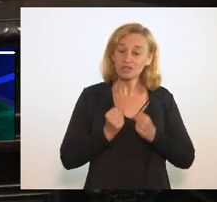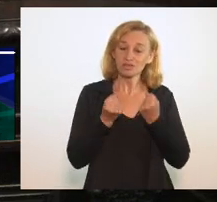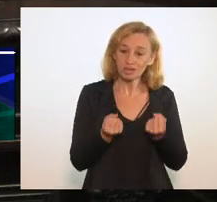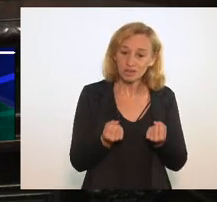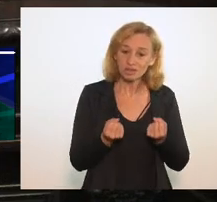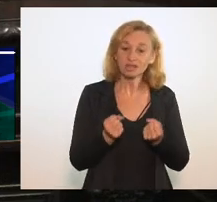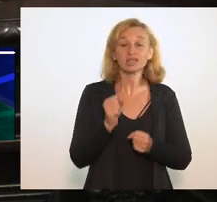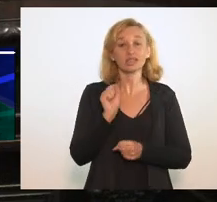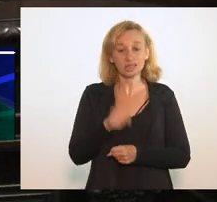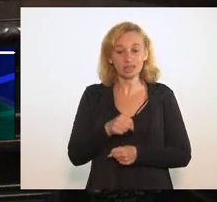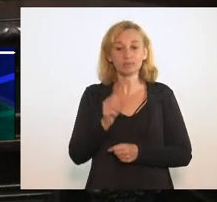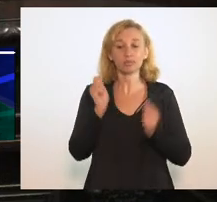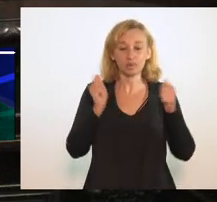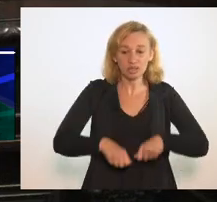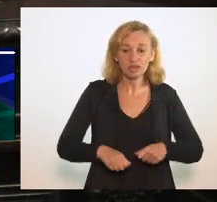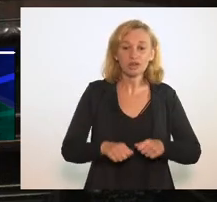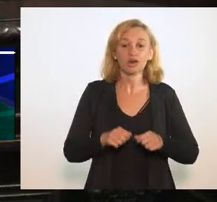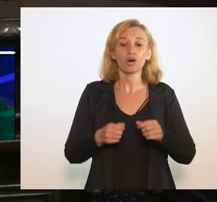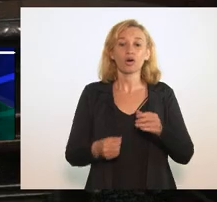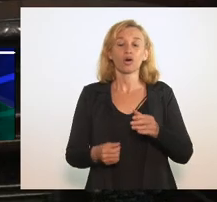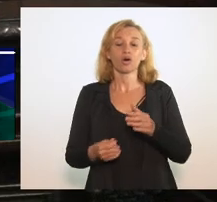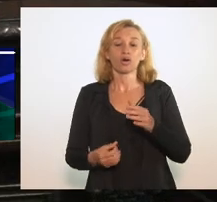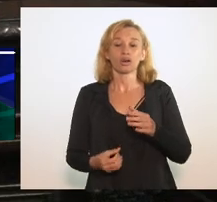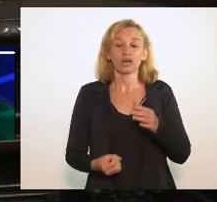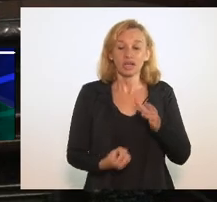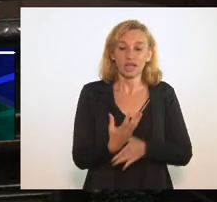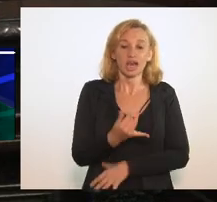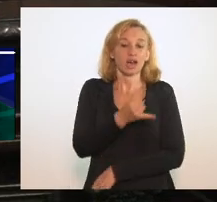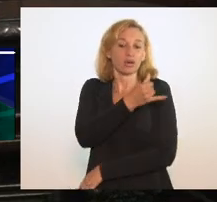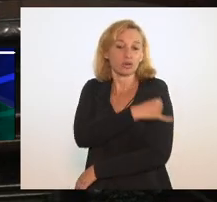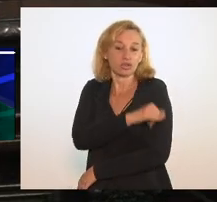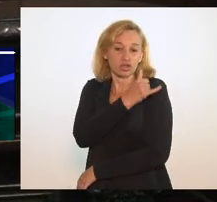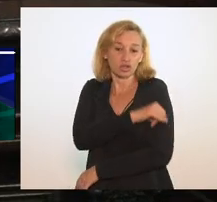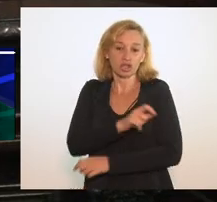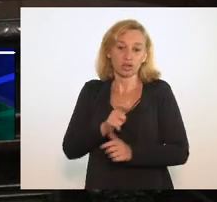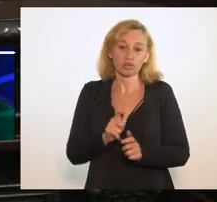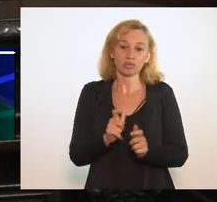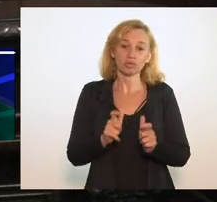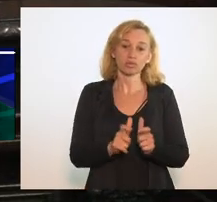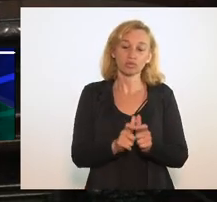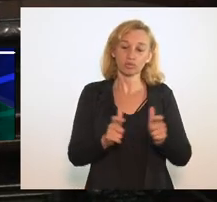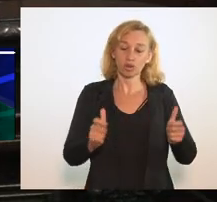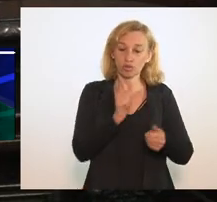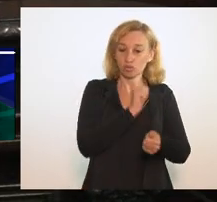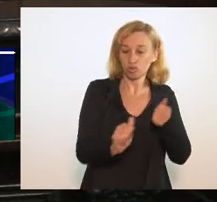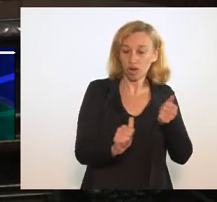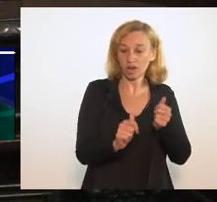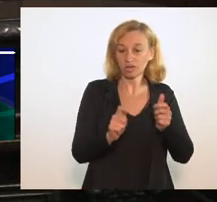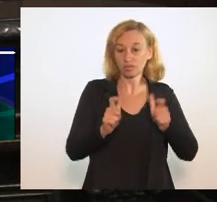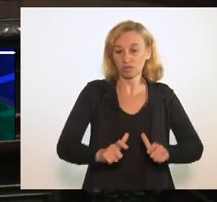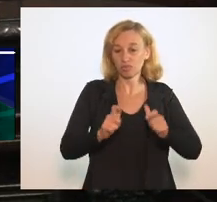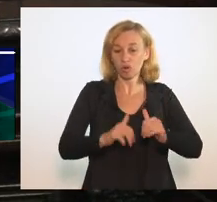era possível o Rio de Janeiro construir o maior estádio do mundo no coração da sua